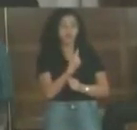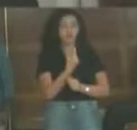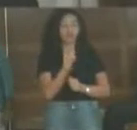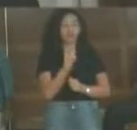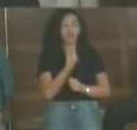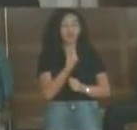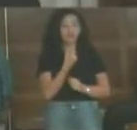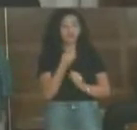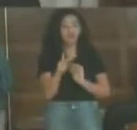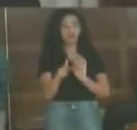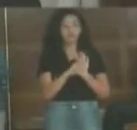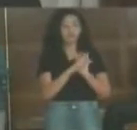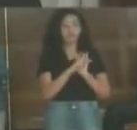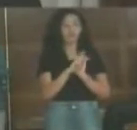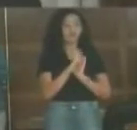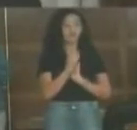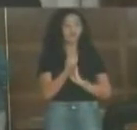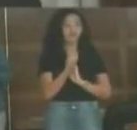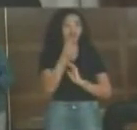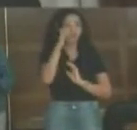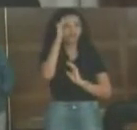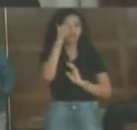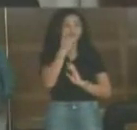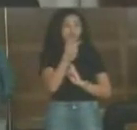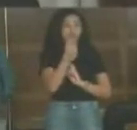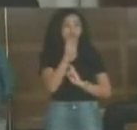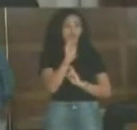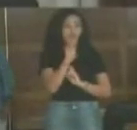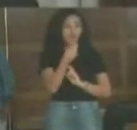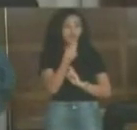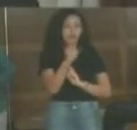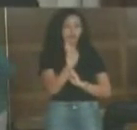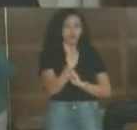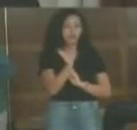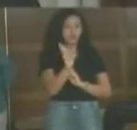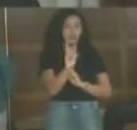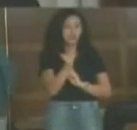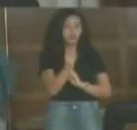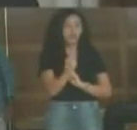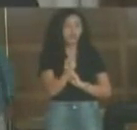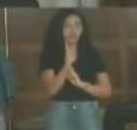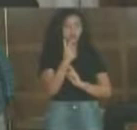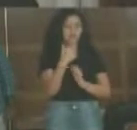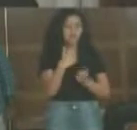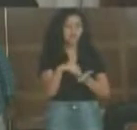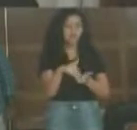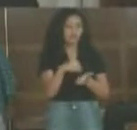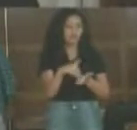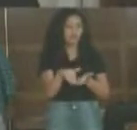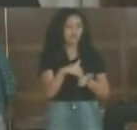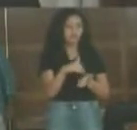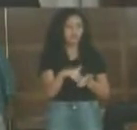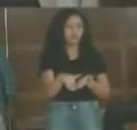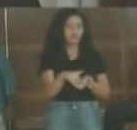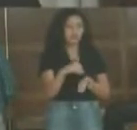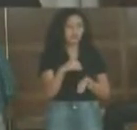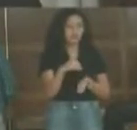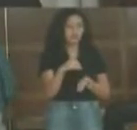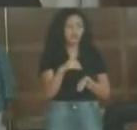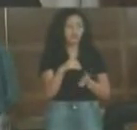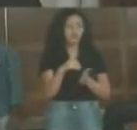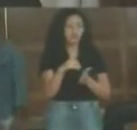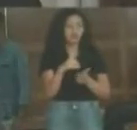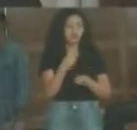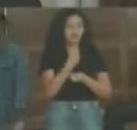nossos impostos. São 20 milhões de reais. Esse é o valor que a Secretaria de Atividades Econômicas da